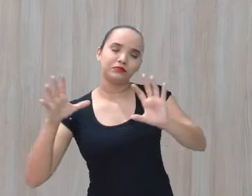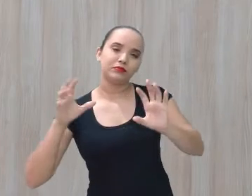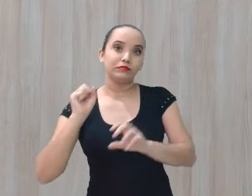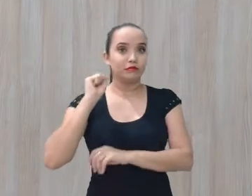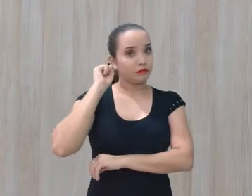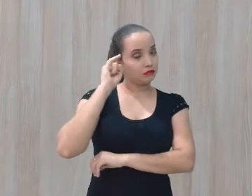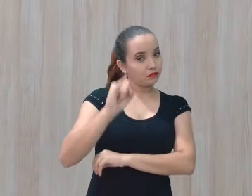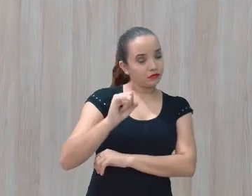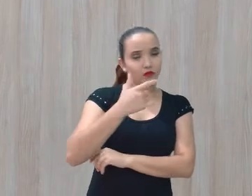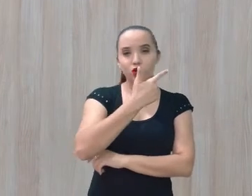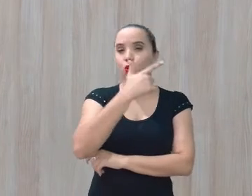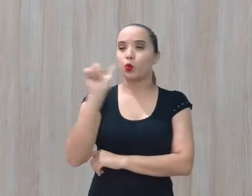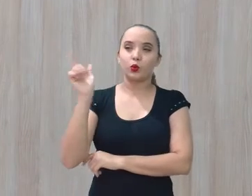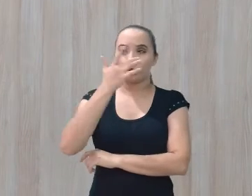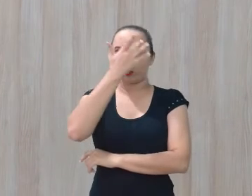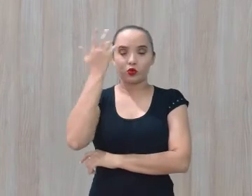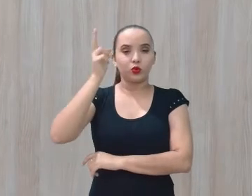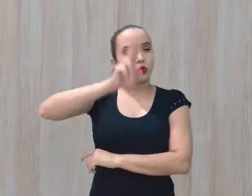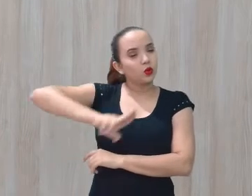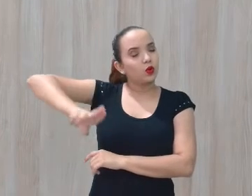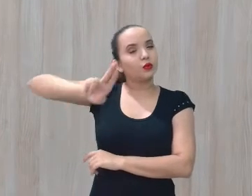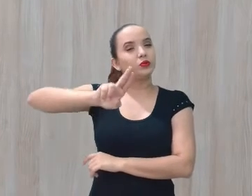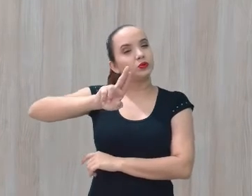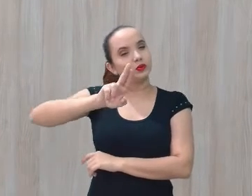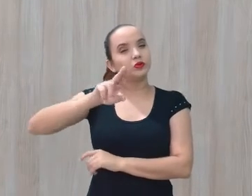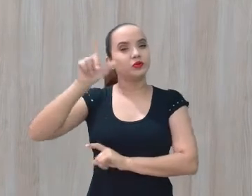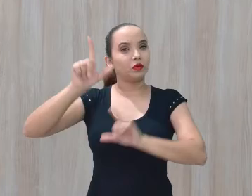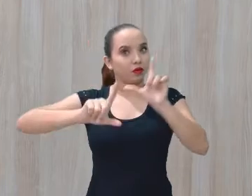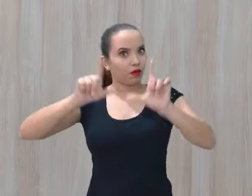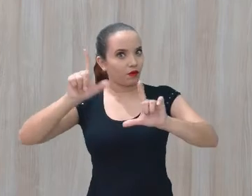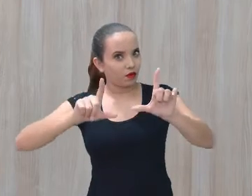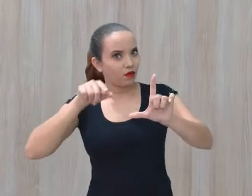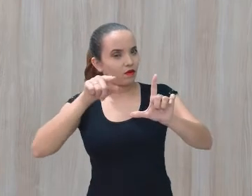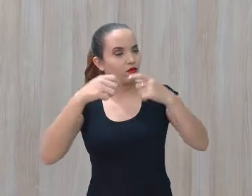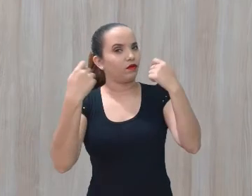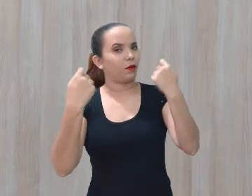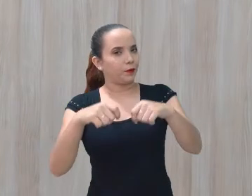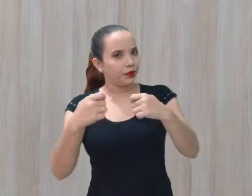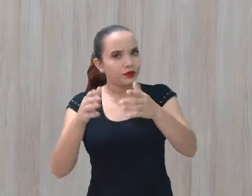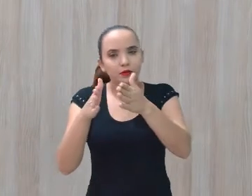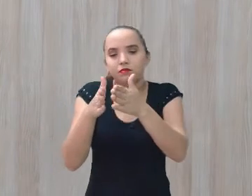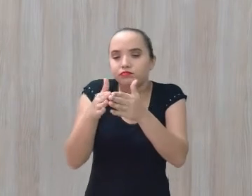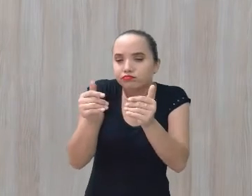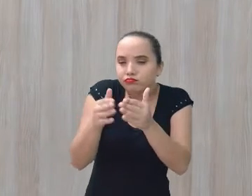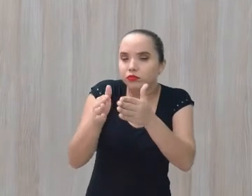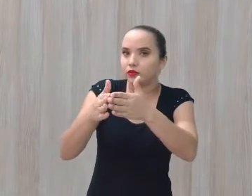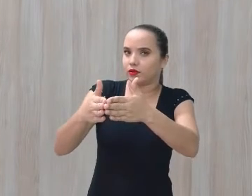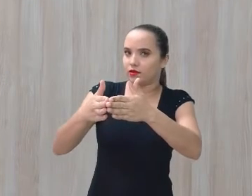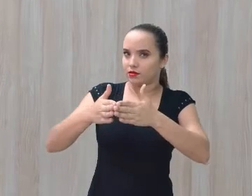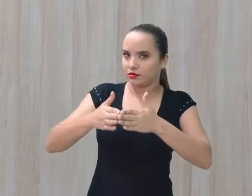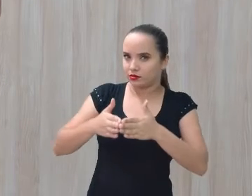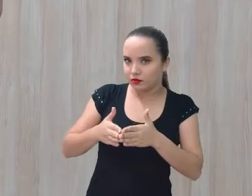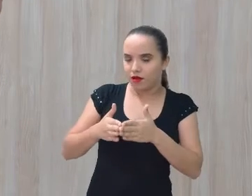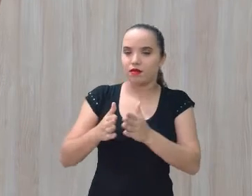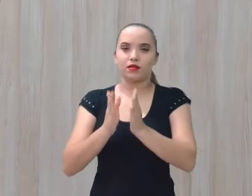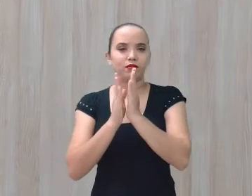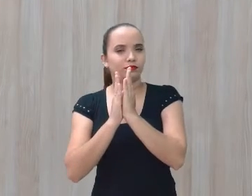assistindo outro programa, você precisa pedir licença, pedir por favor, não é